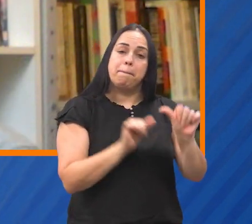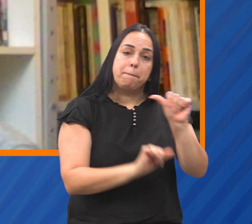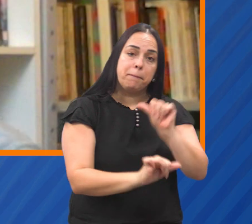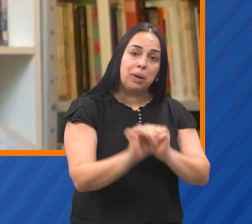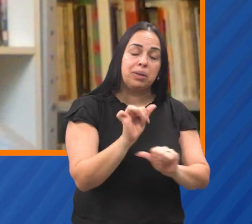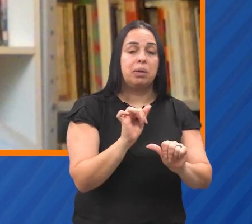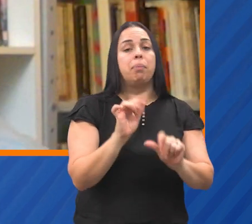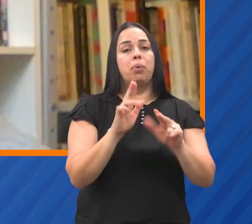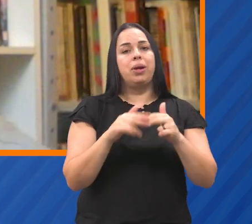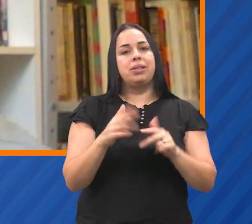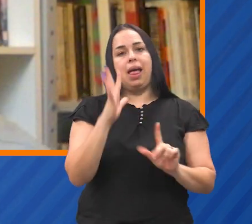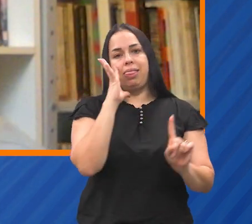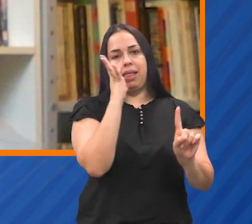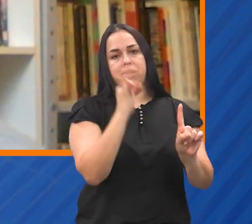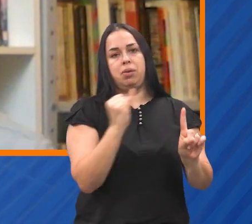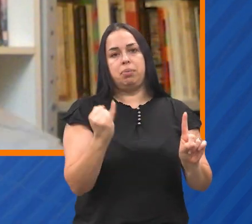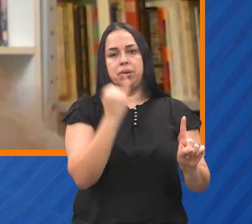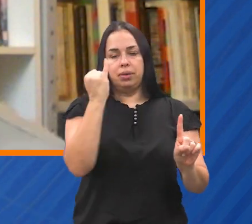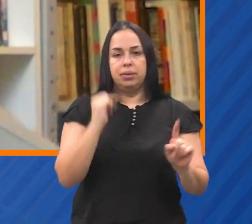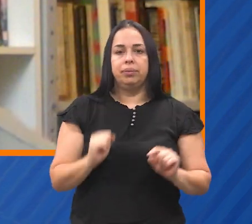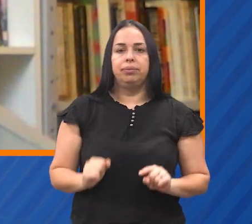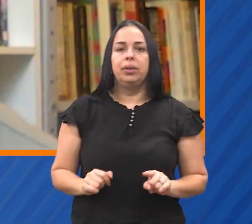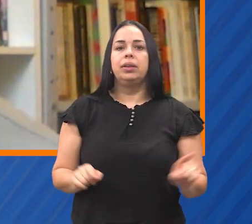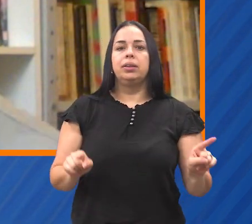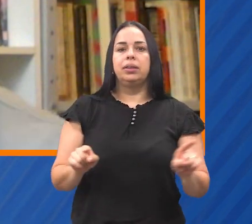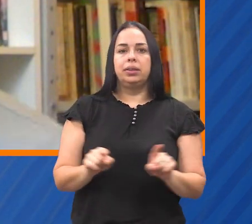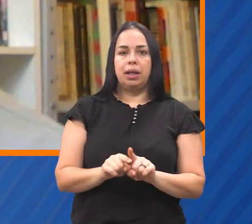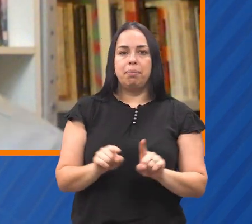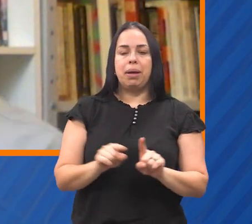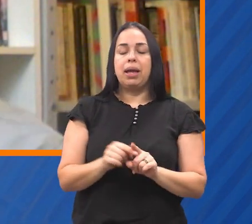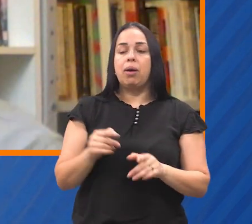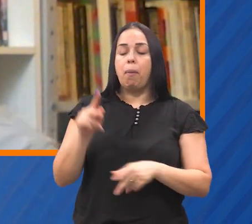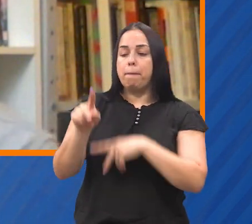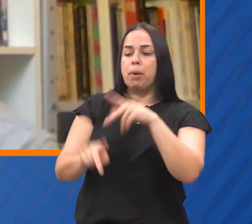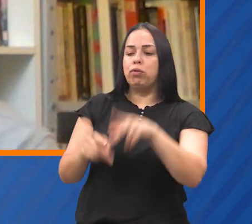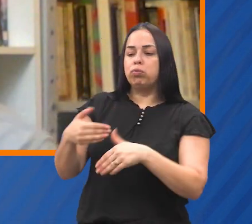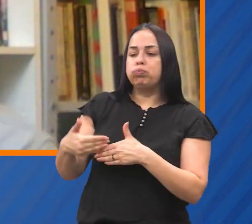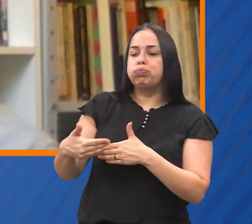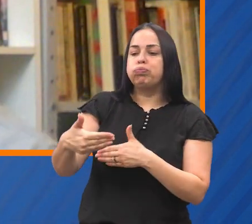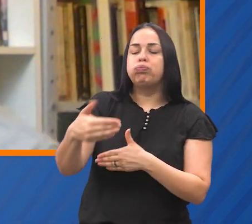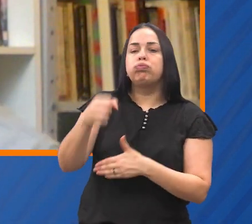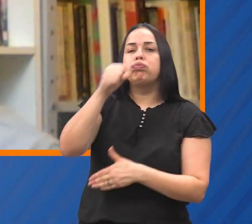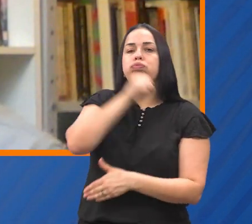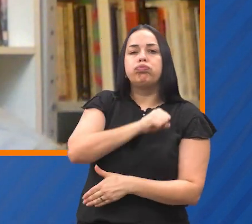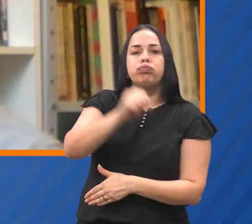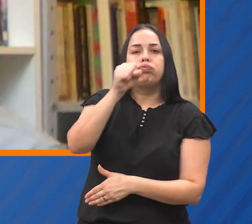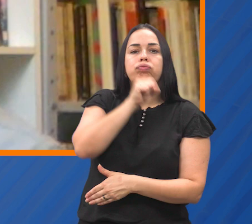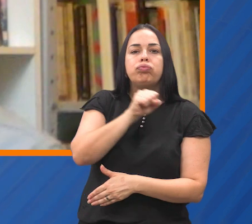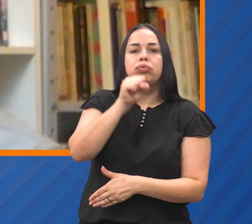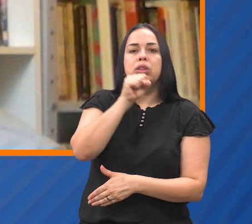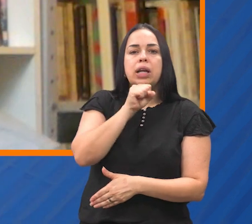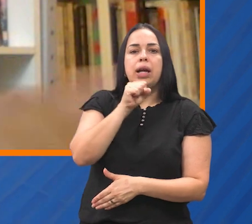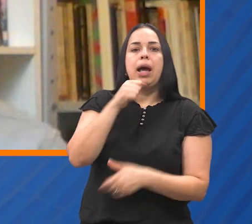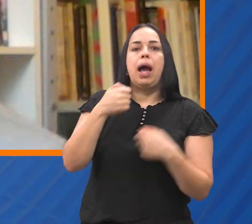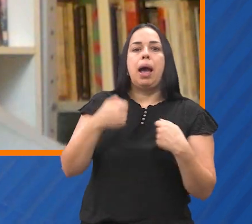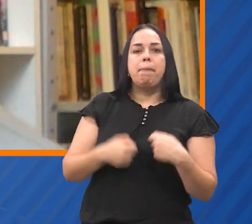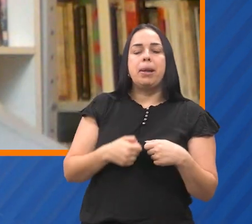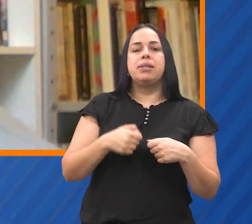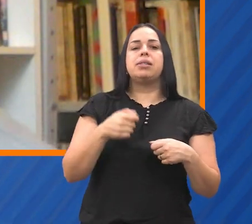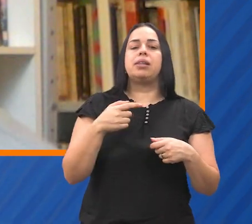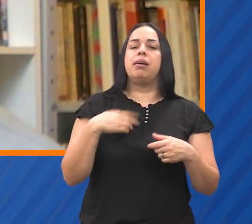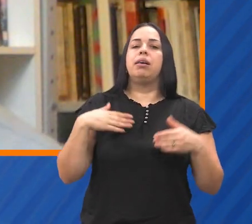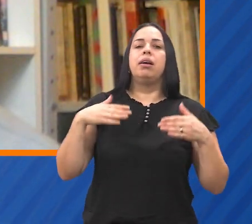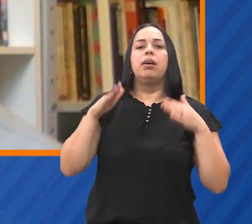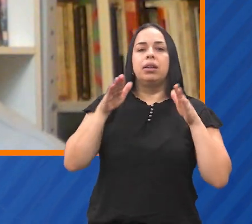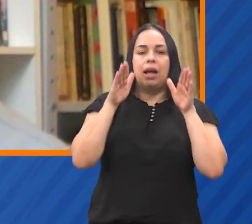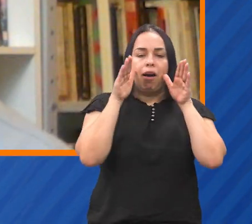mudar, então acho que esse é um ponto importante. A gente tem um outro elemento, que é a própria questão do envelhecimento da população, e aí você precisa deslocar mais